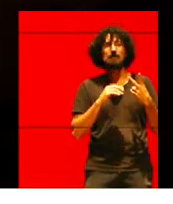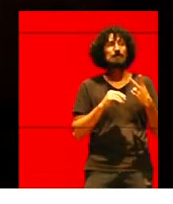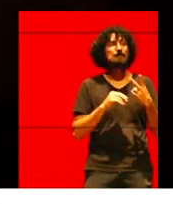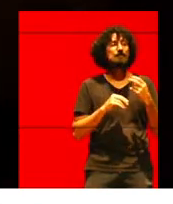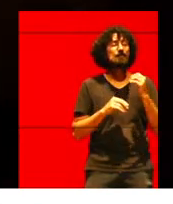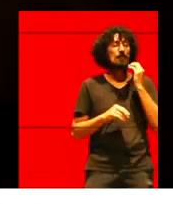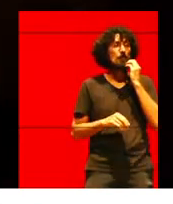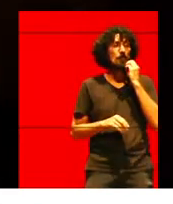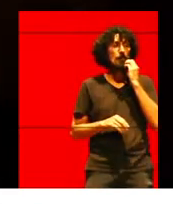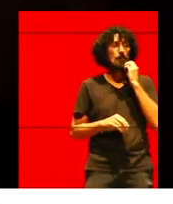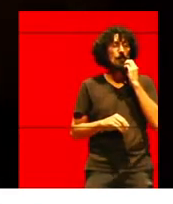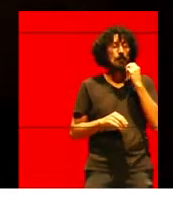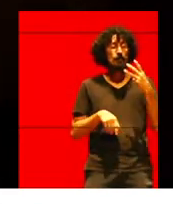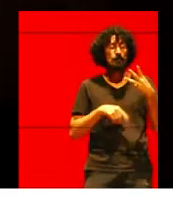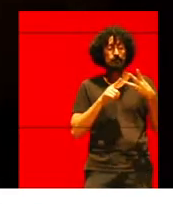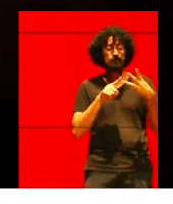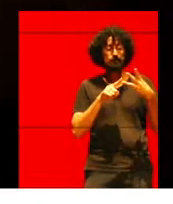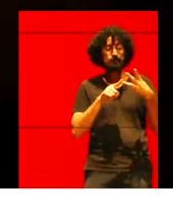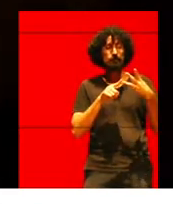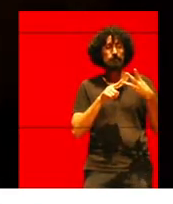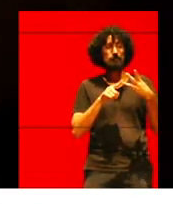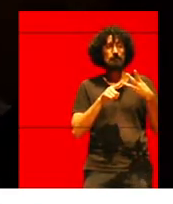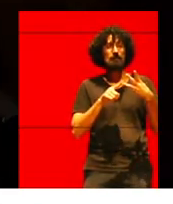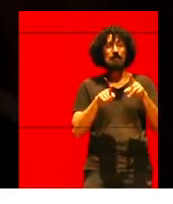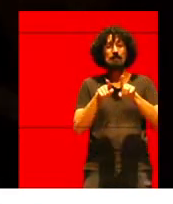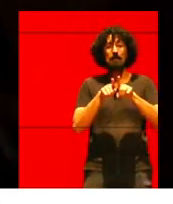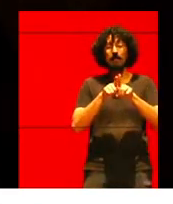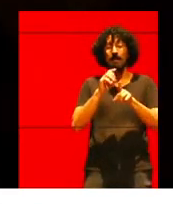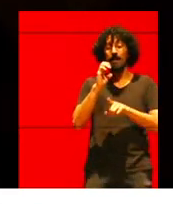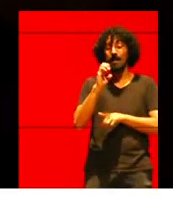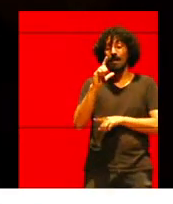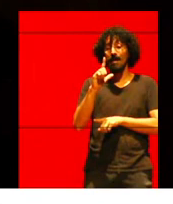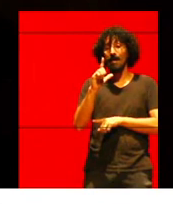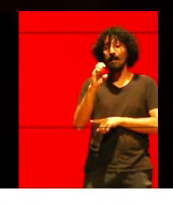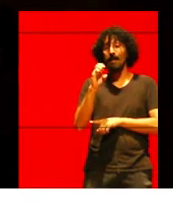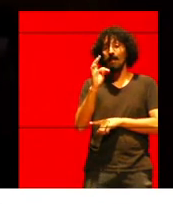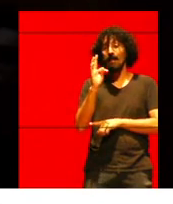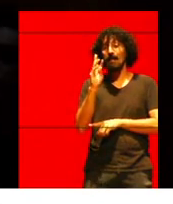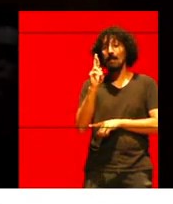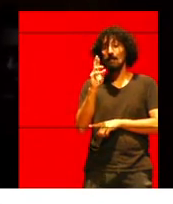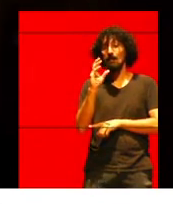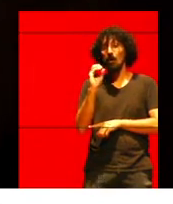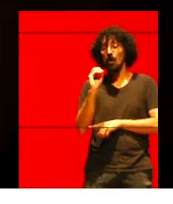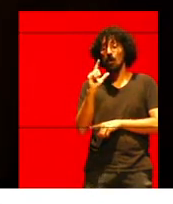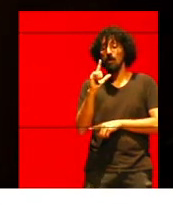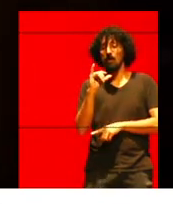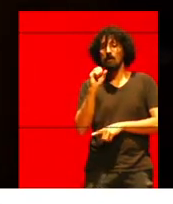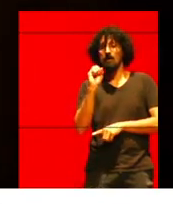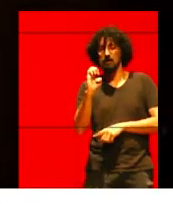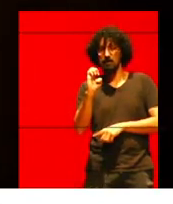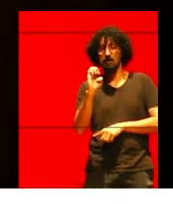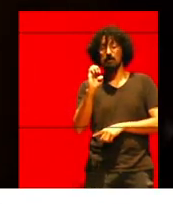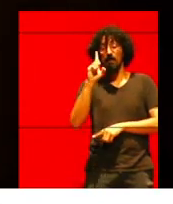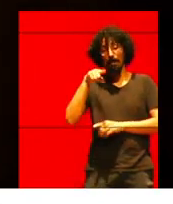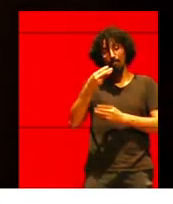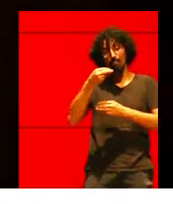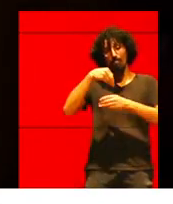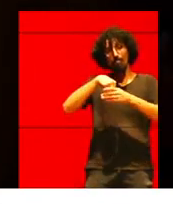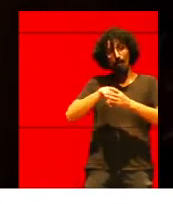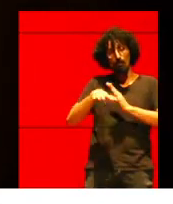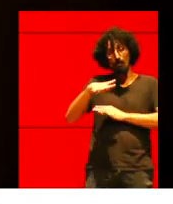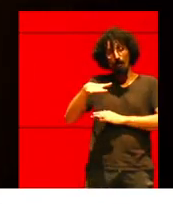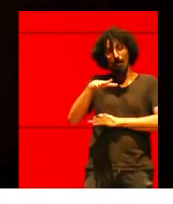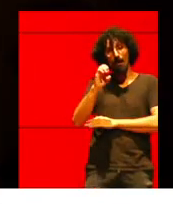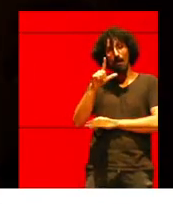Não? E eletrólise. Esses três conteúdos estão dentro de eletroquímica